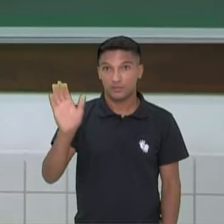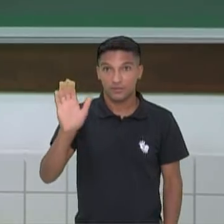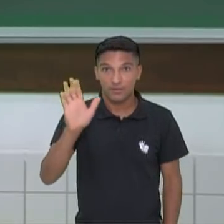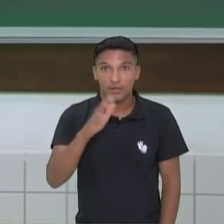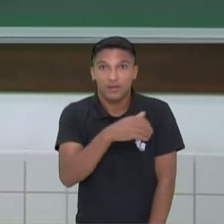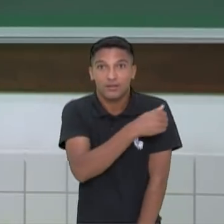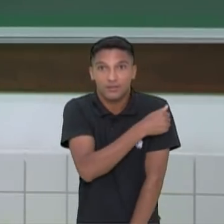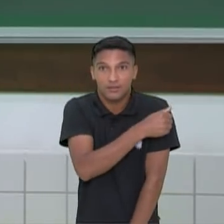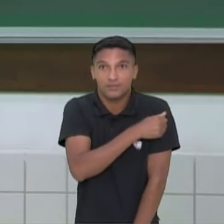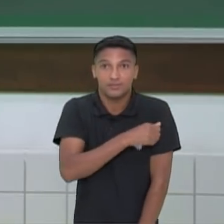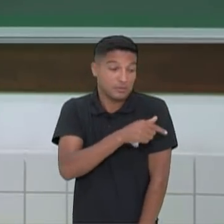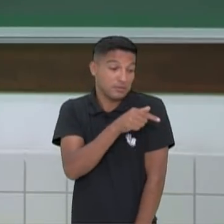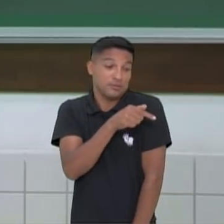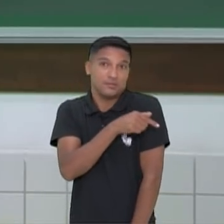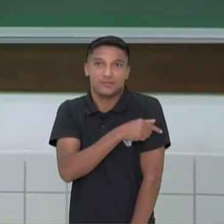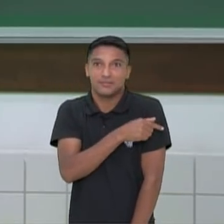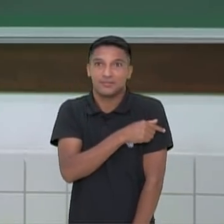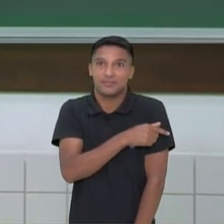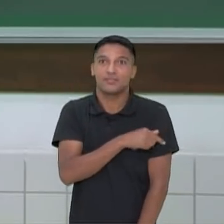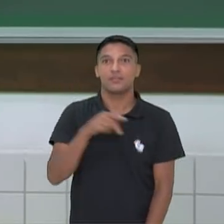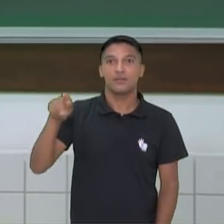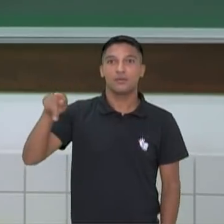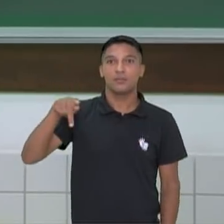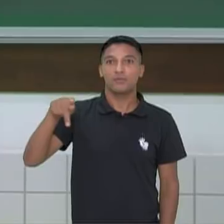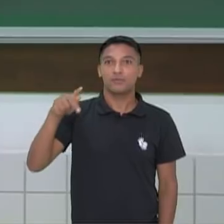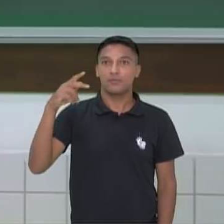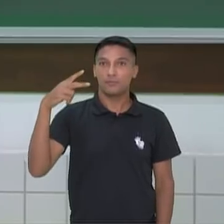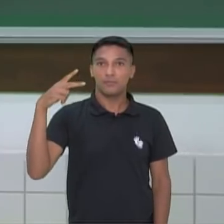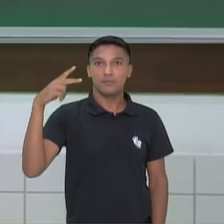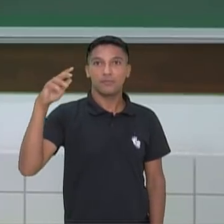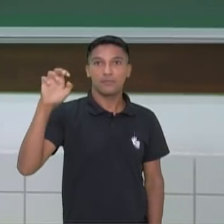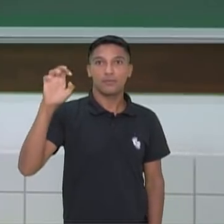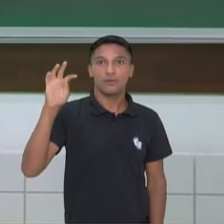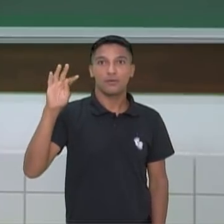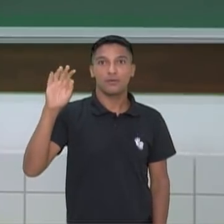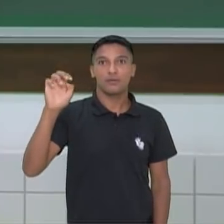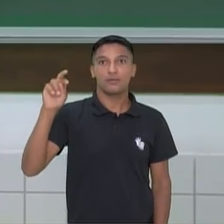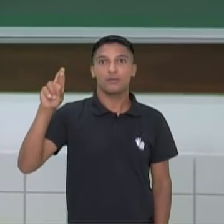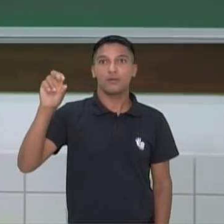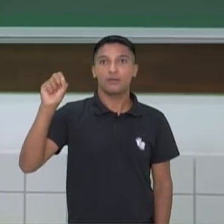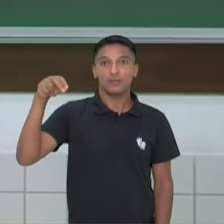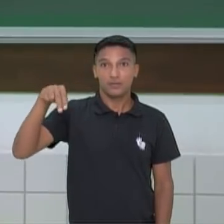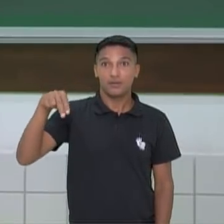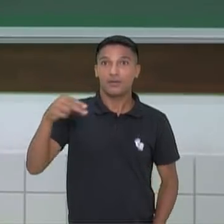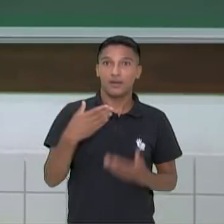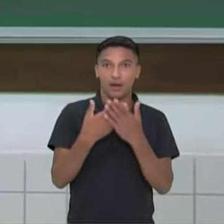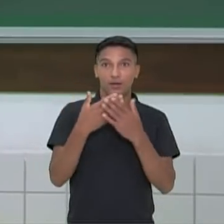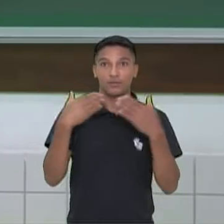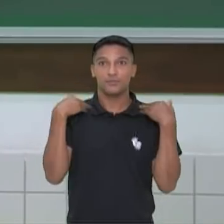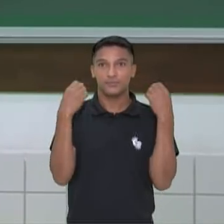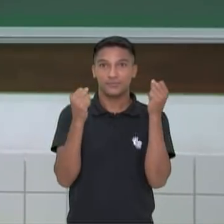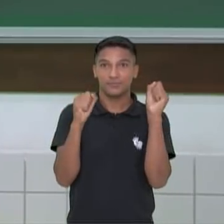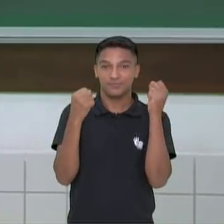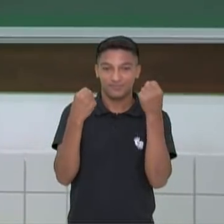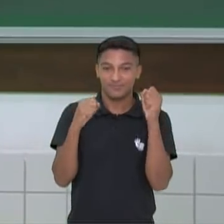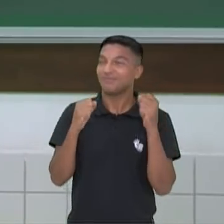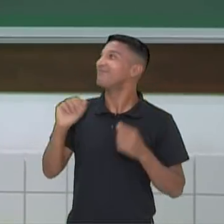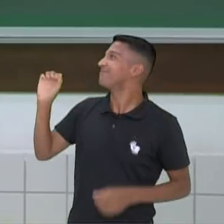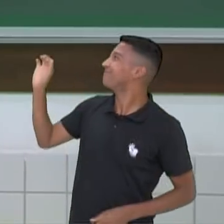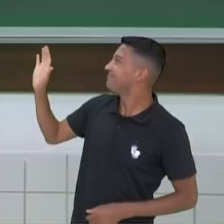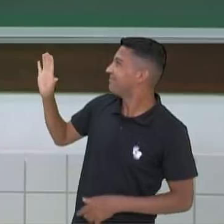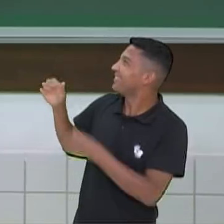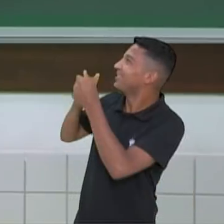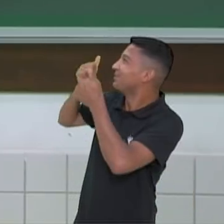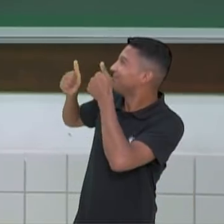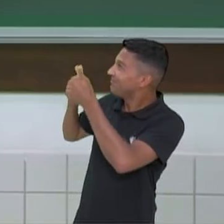Olá pessoal do 7º ano, que é o professor Peterson, com mais uma aula de Educação Física. E quem nos acompanha hoje é o Isaías. Tudo